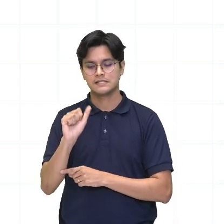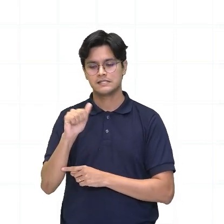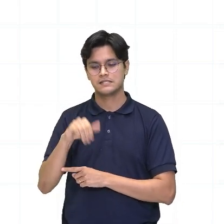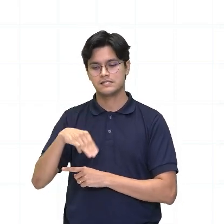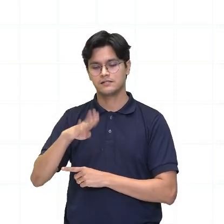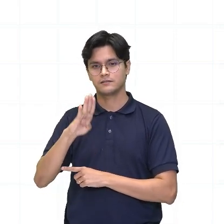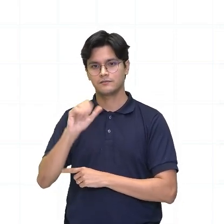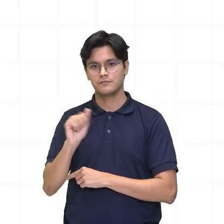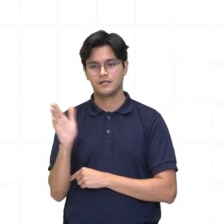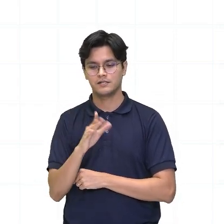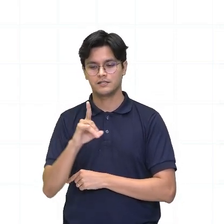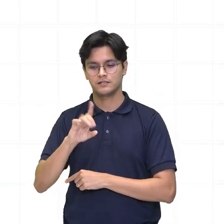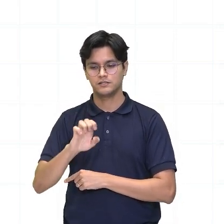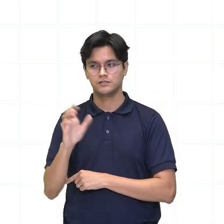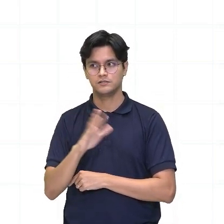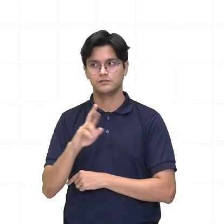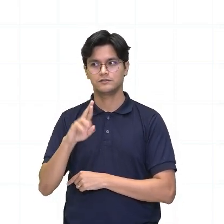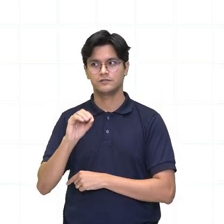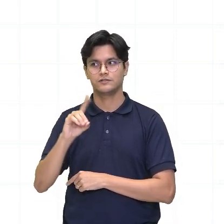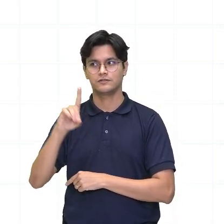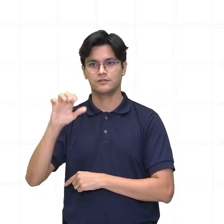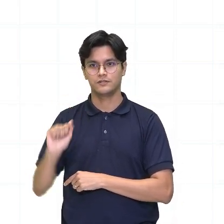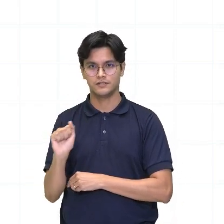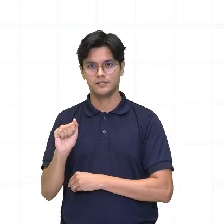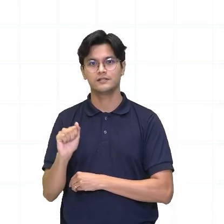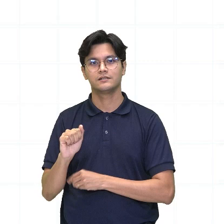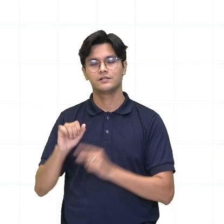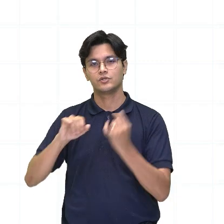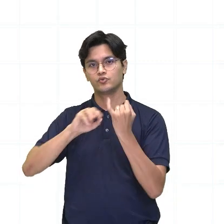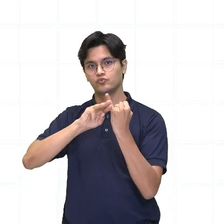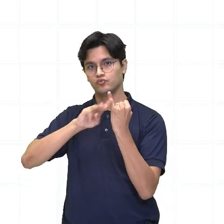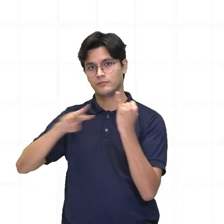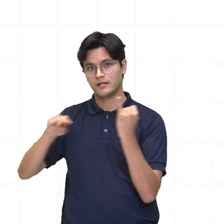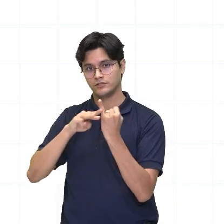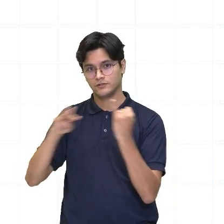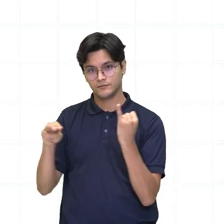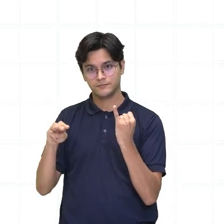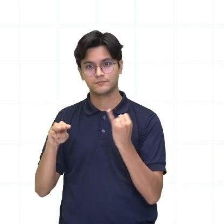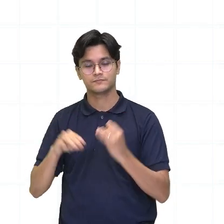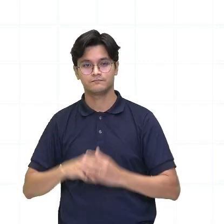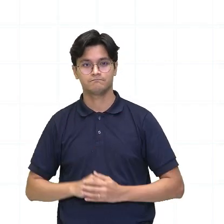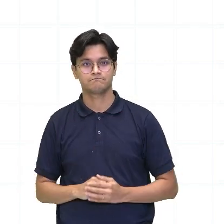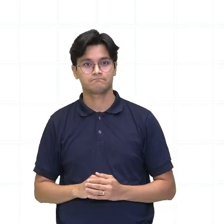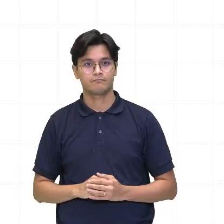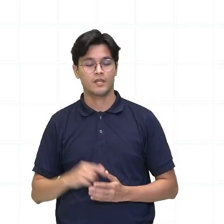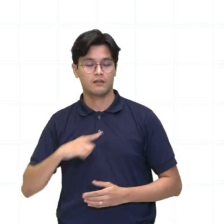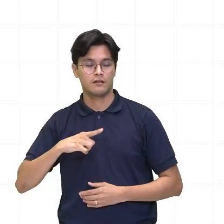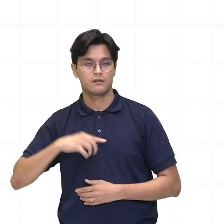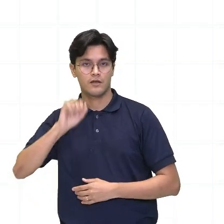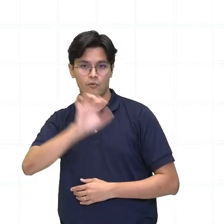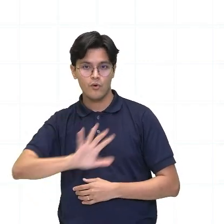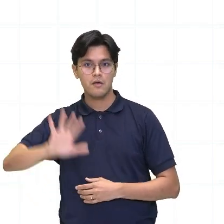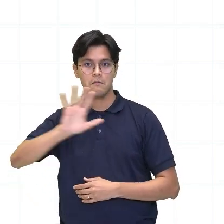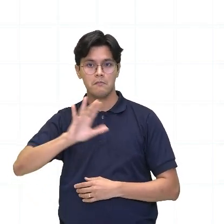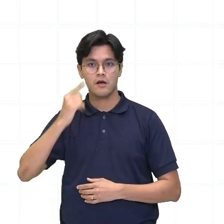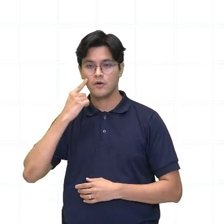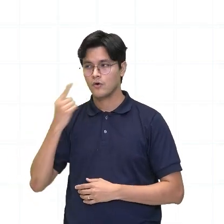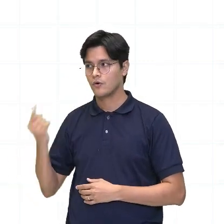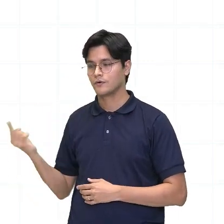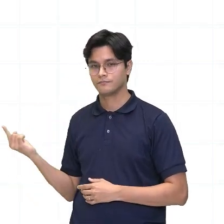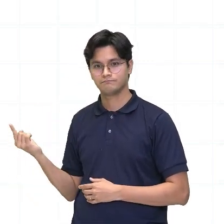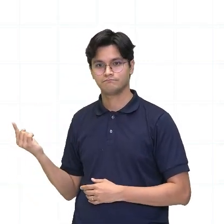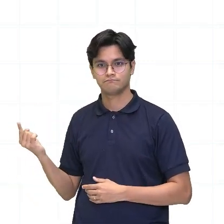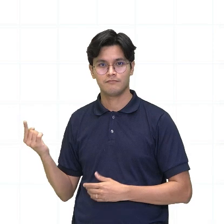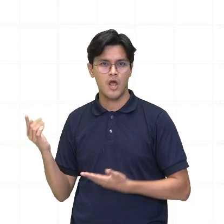principal instrumento dessa expressão. Então eu trouxe uma imagem para vocês, porque nem todas as danças nós vamos poder estar